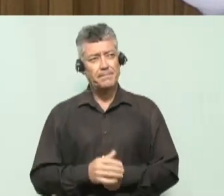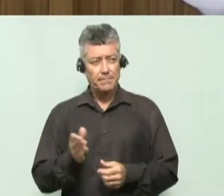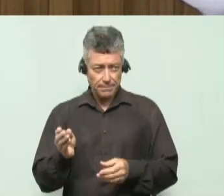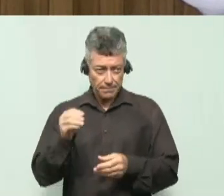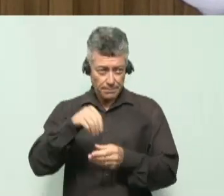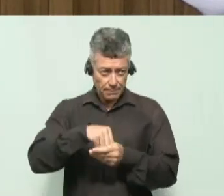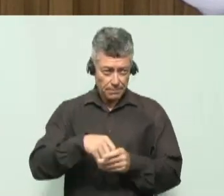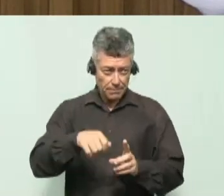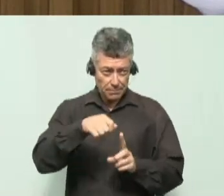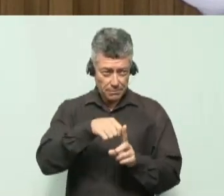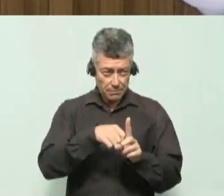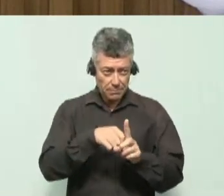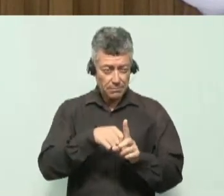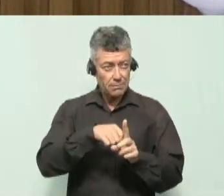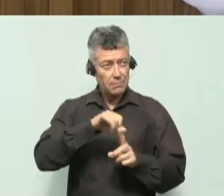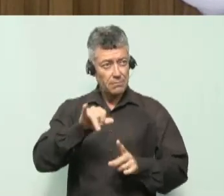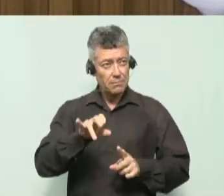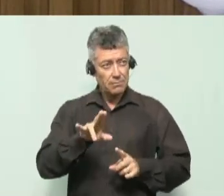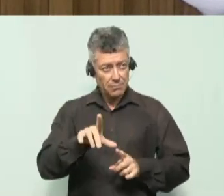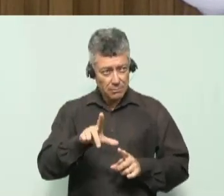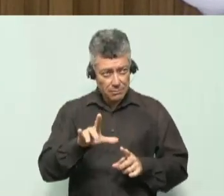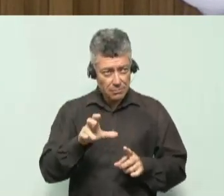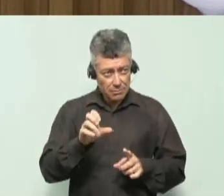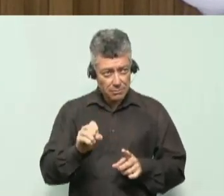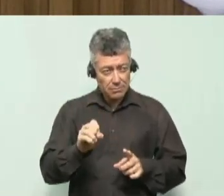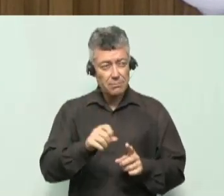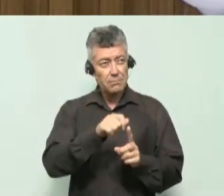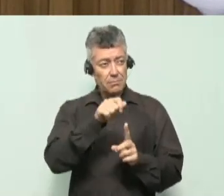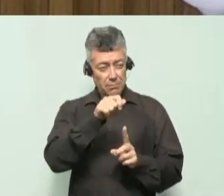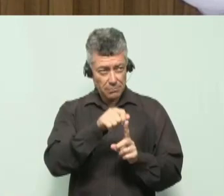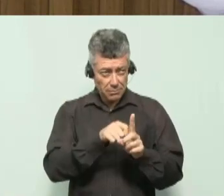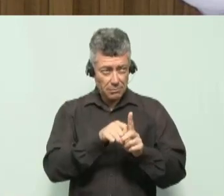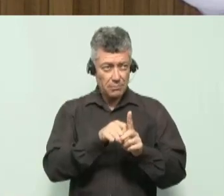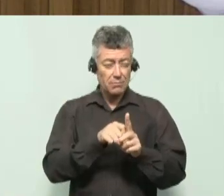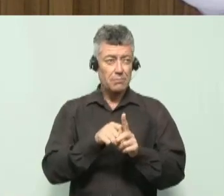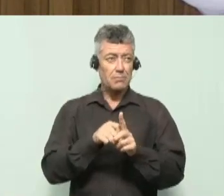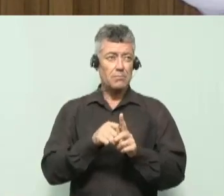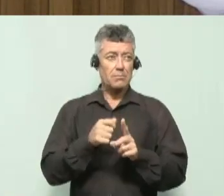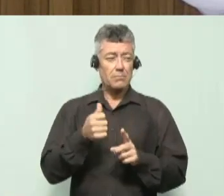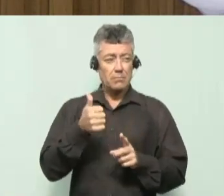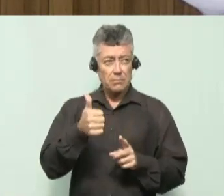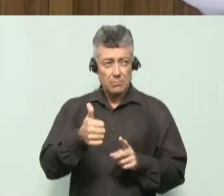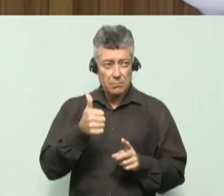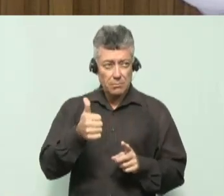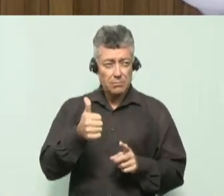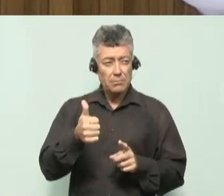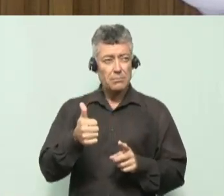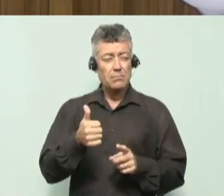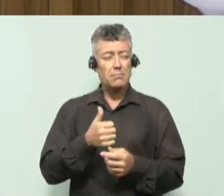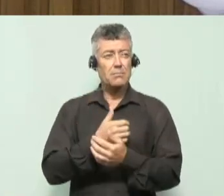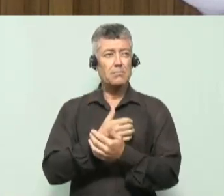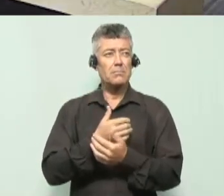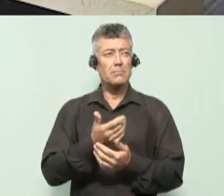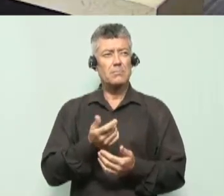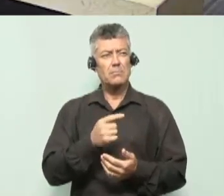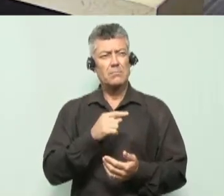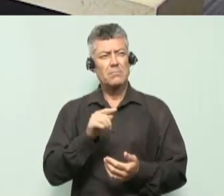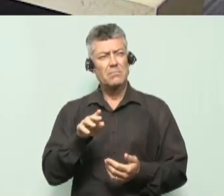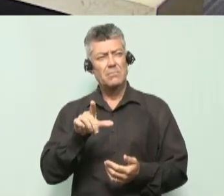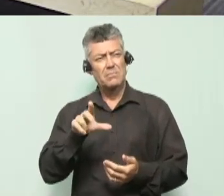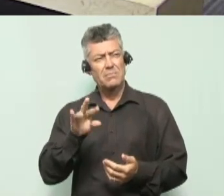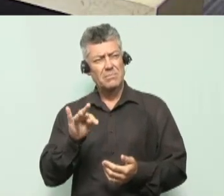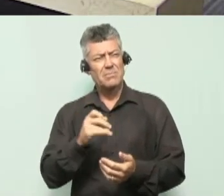Institui o mês julho ambar, mês de conscientização sobre a causa do luto parental e da outra providência. Em